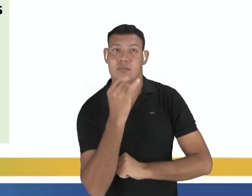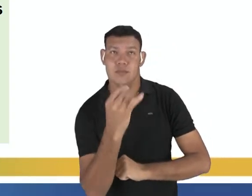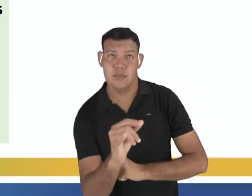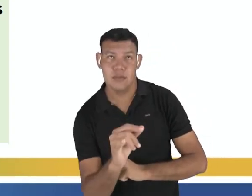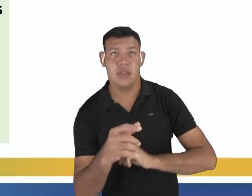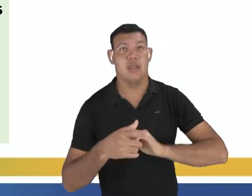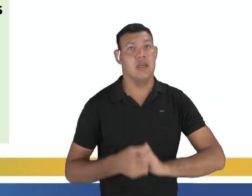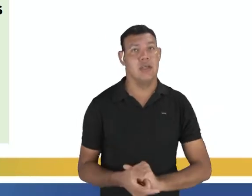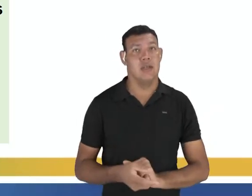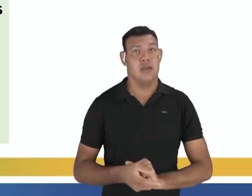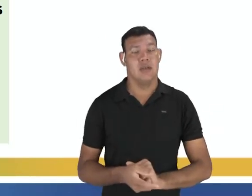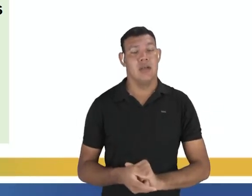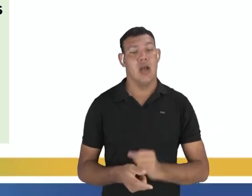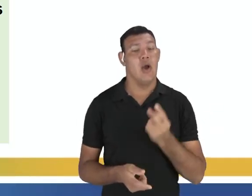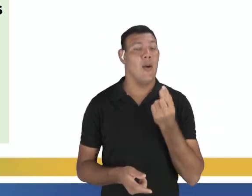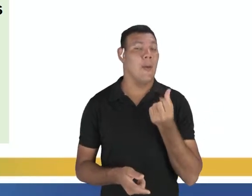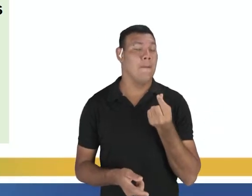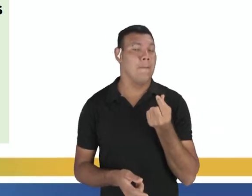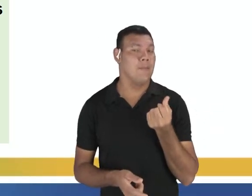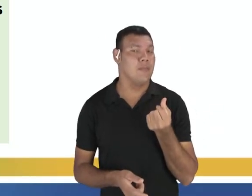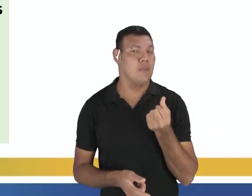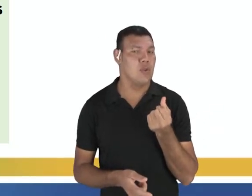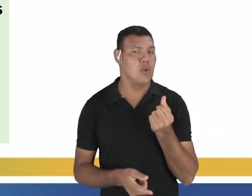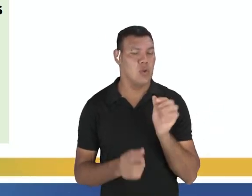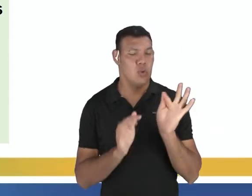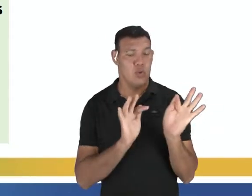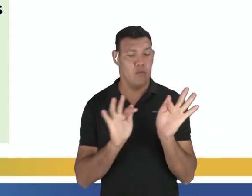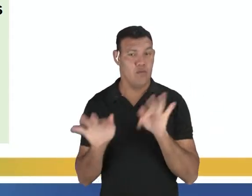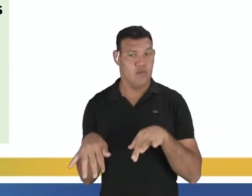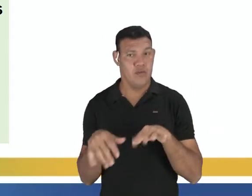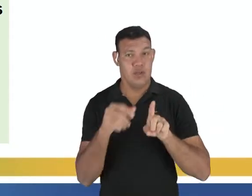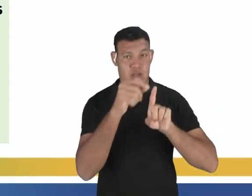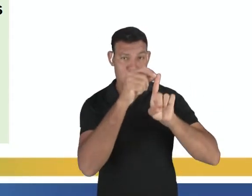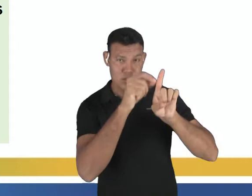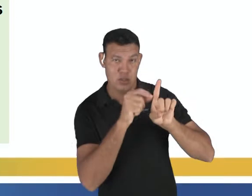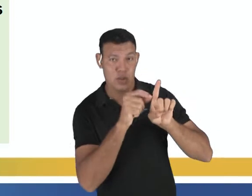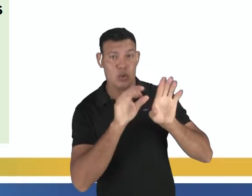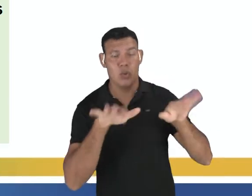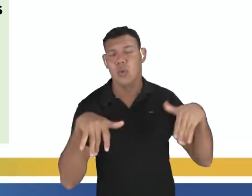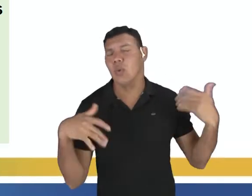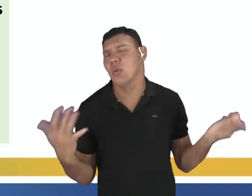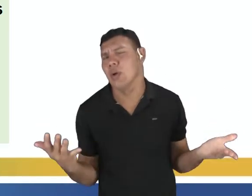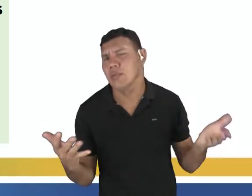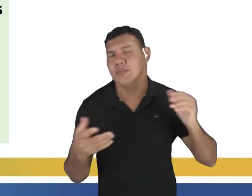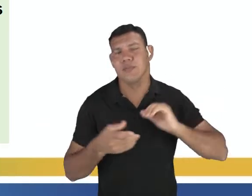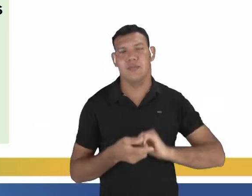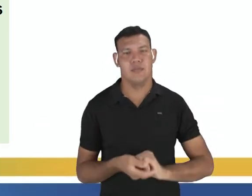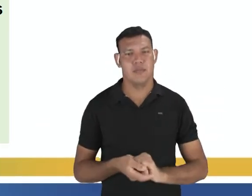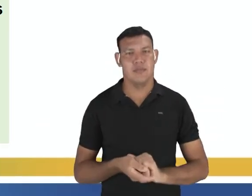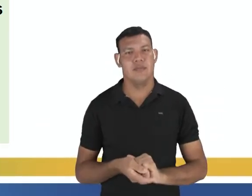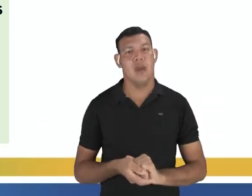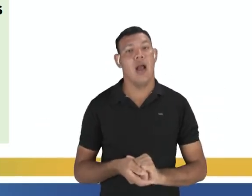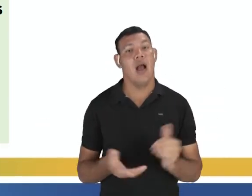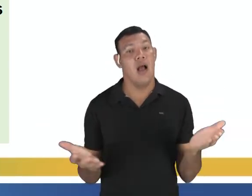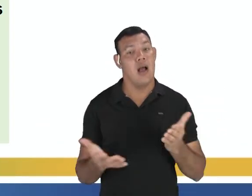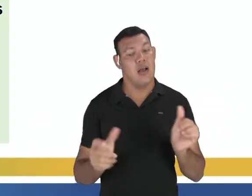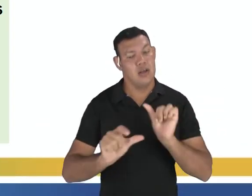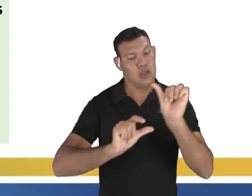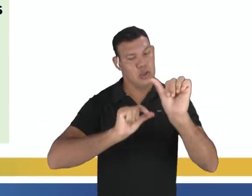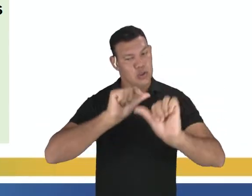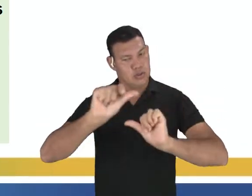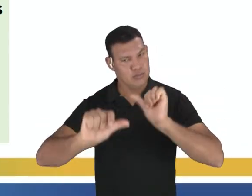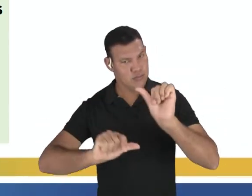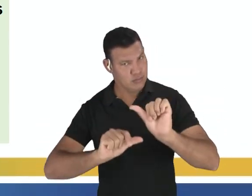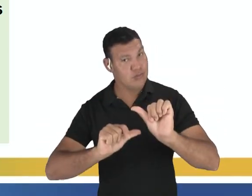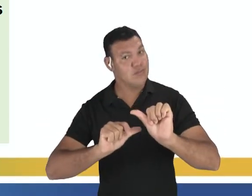a... Tá? Então ele pede que você calcule o quanto de energia elétrica essa lâmpada gasta ao longo do mês e depois converta isso em dinheiro,